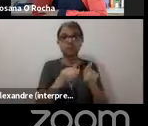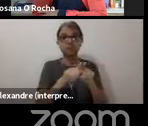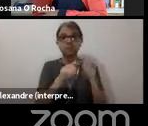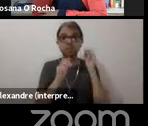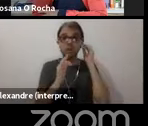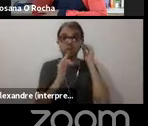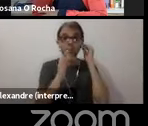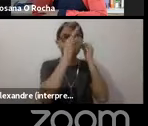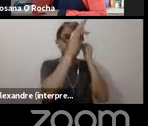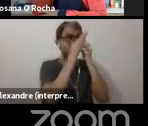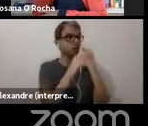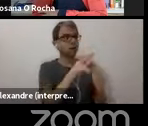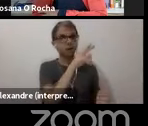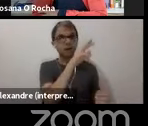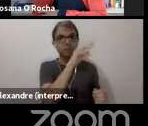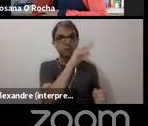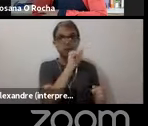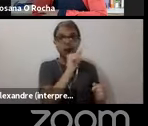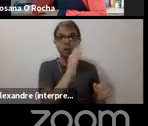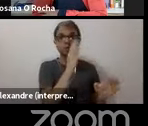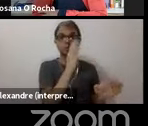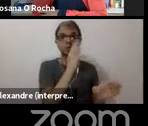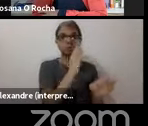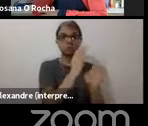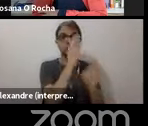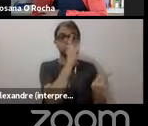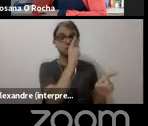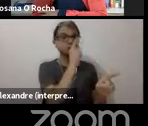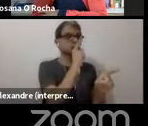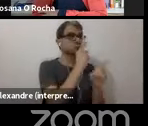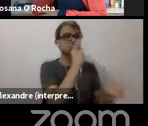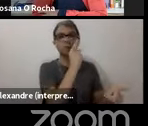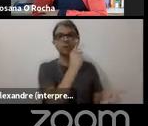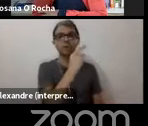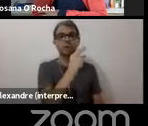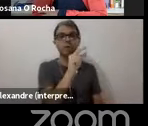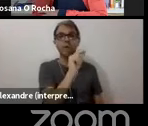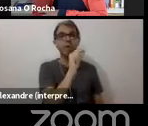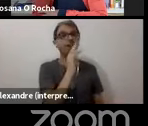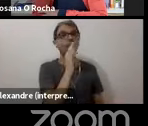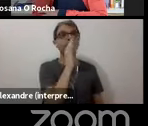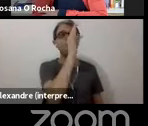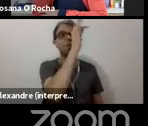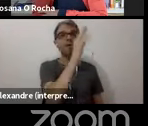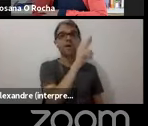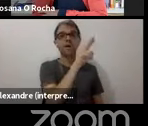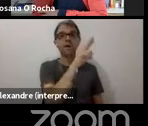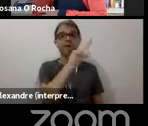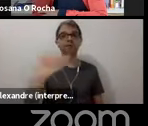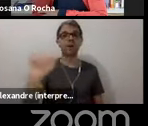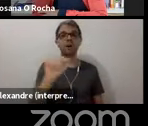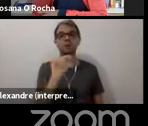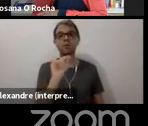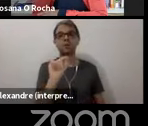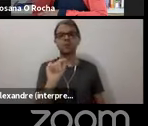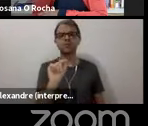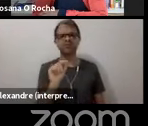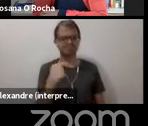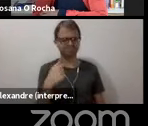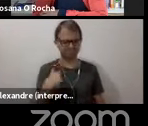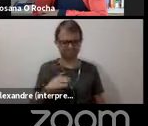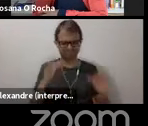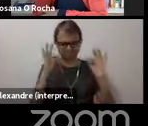estão descobrindo como vai ser tudo isso. Tem afeto, eu estou vendo que tem. É um